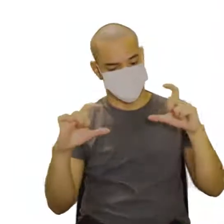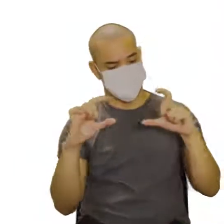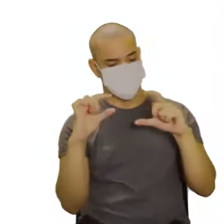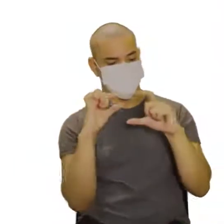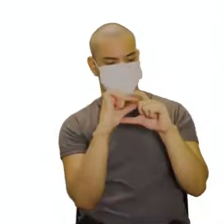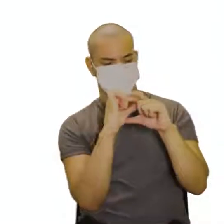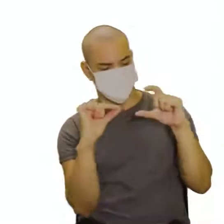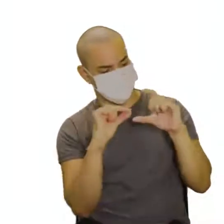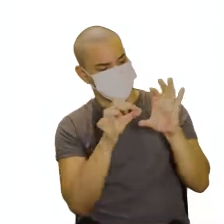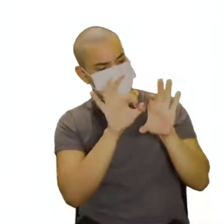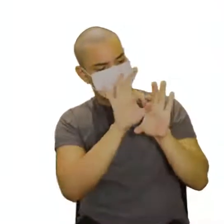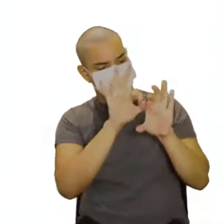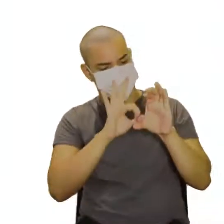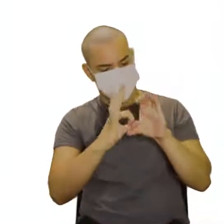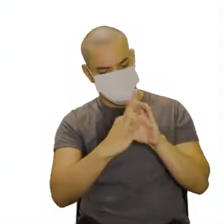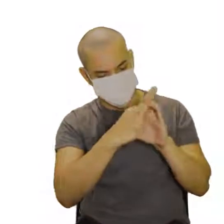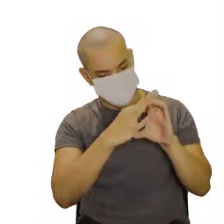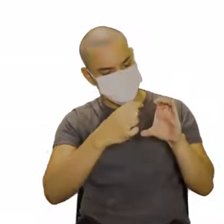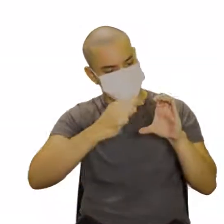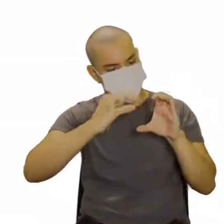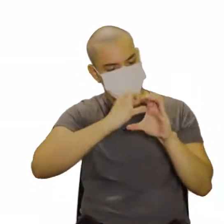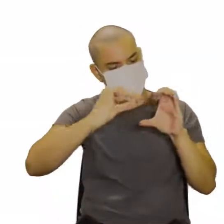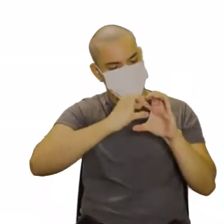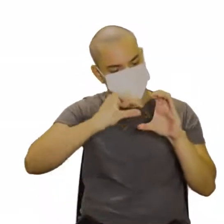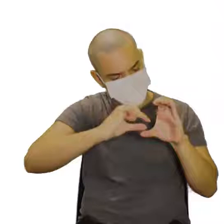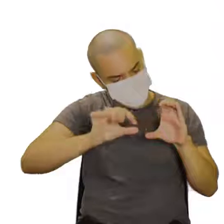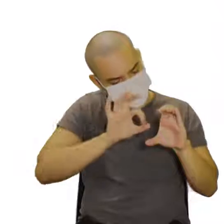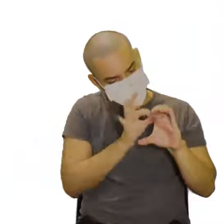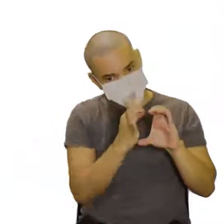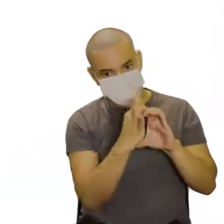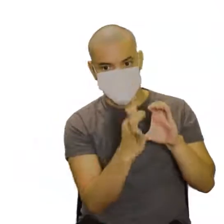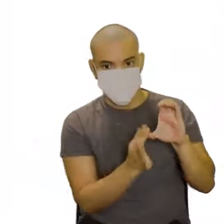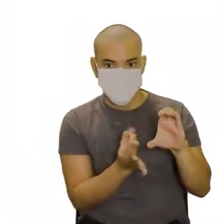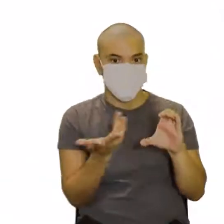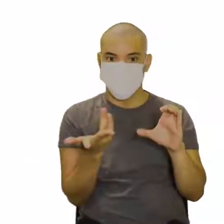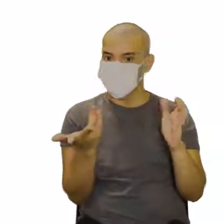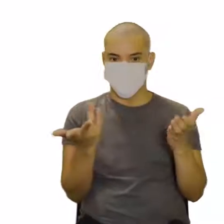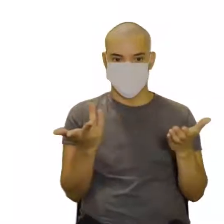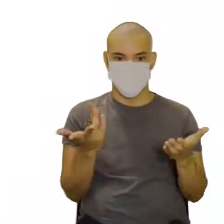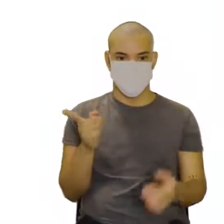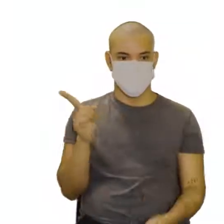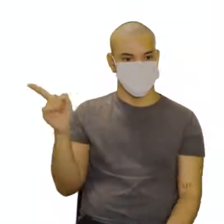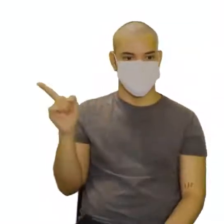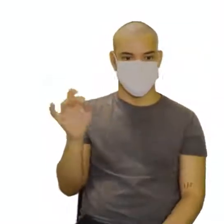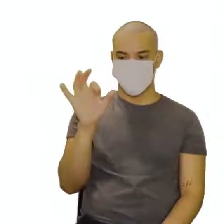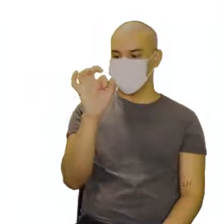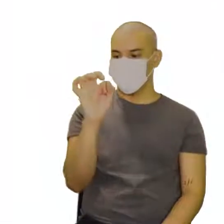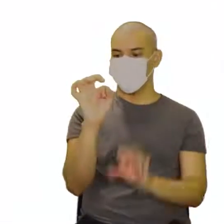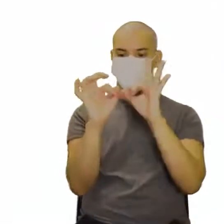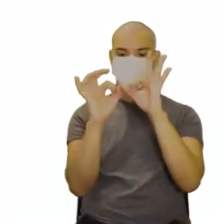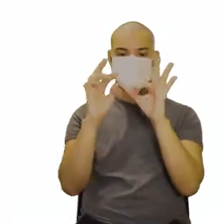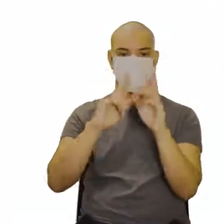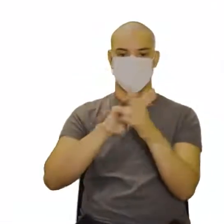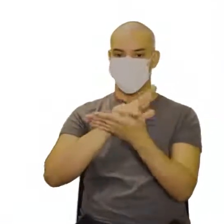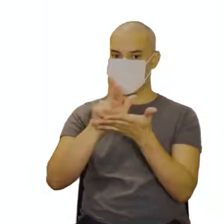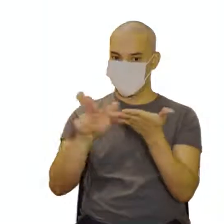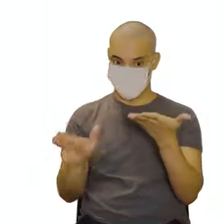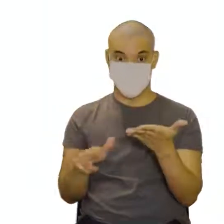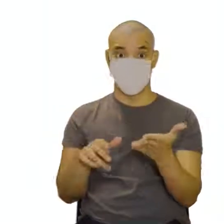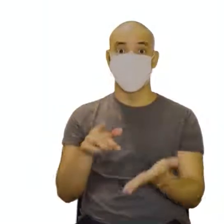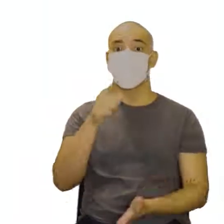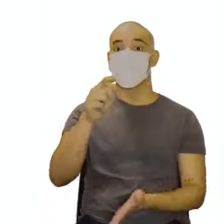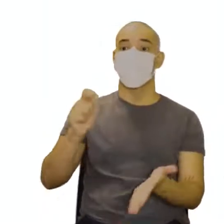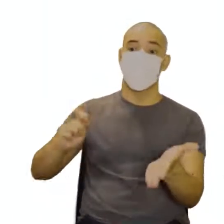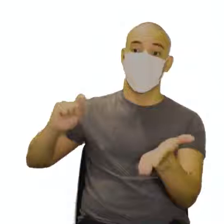capacitores menores, tem capacitores com formatozinhos aqui ó, engraçados, olha só, ok? Quando você vai comprar um